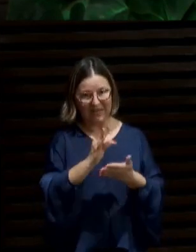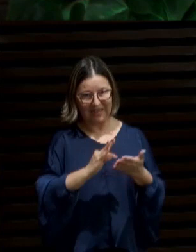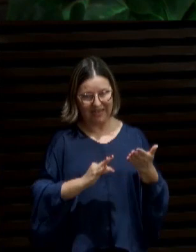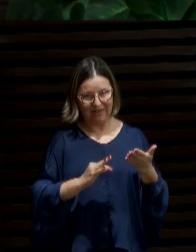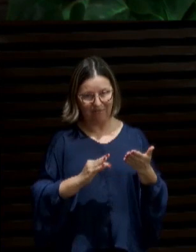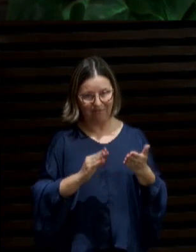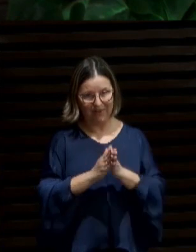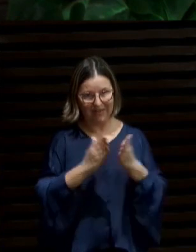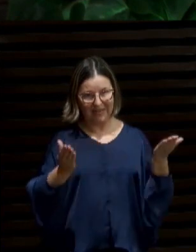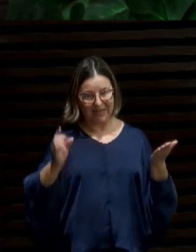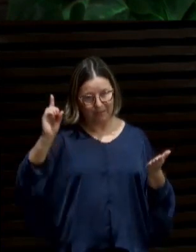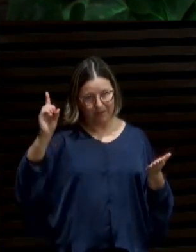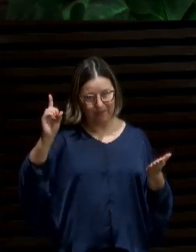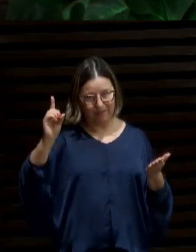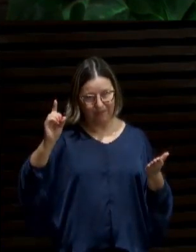Bíblia